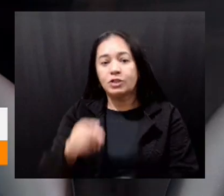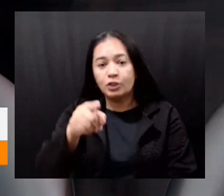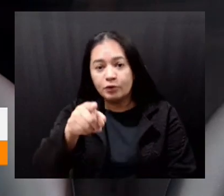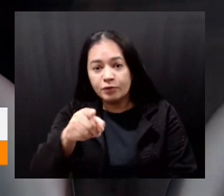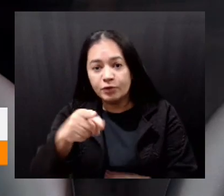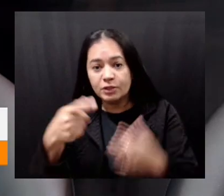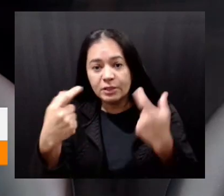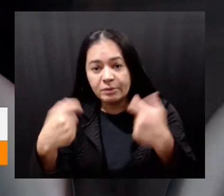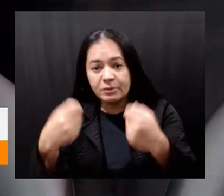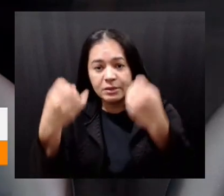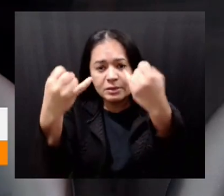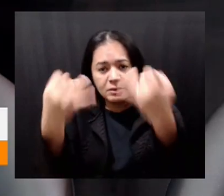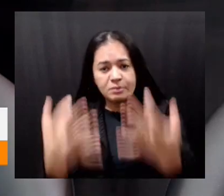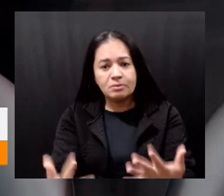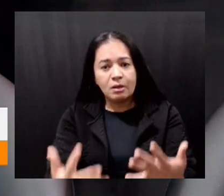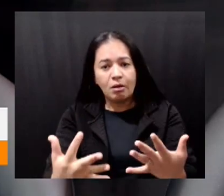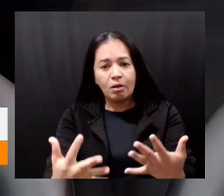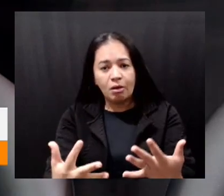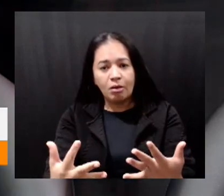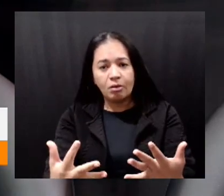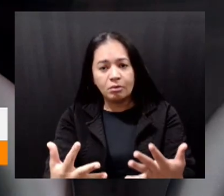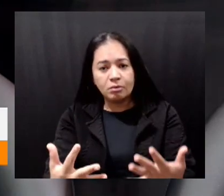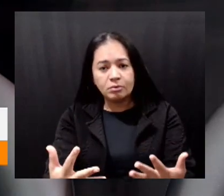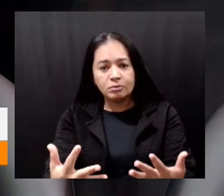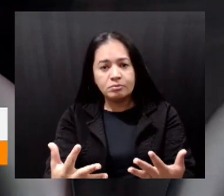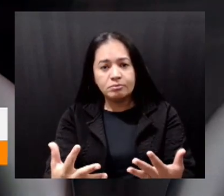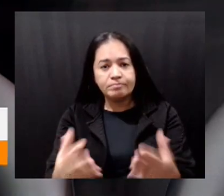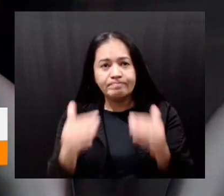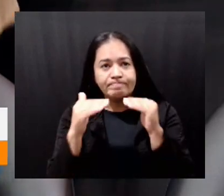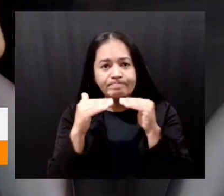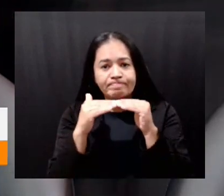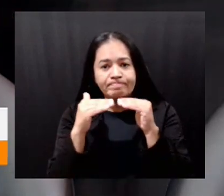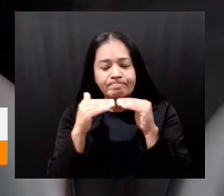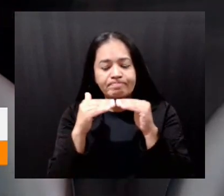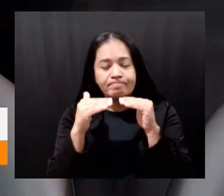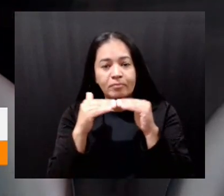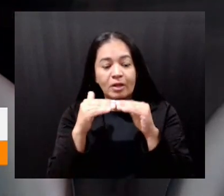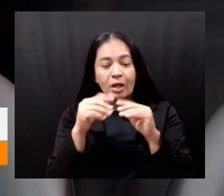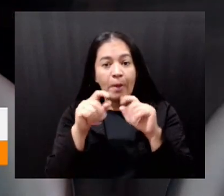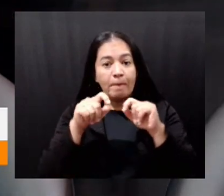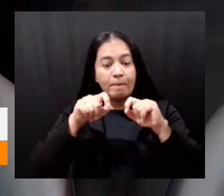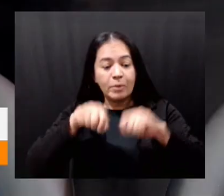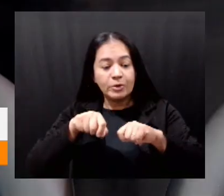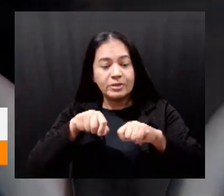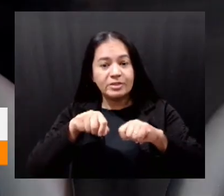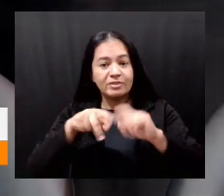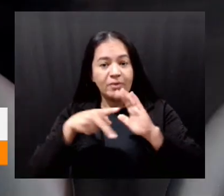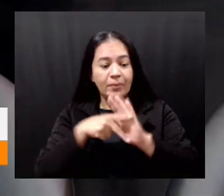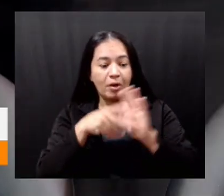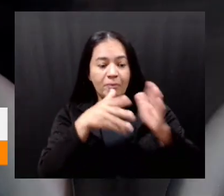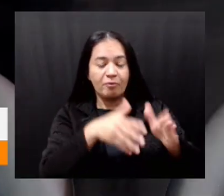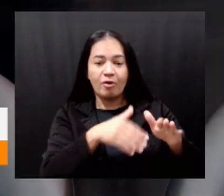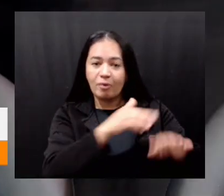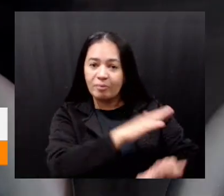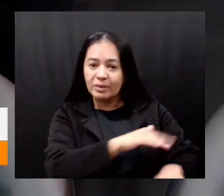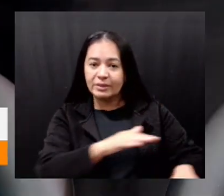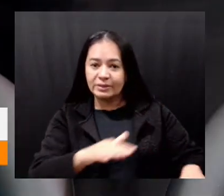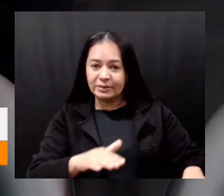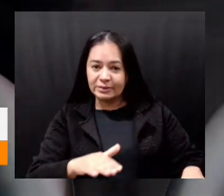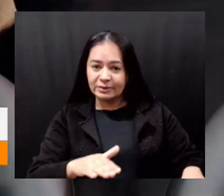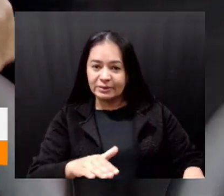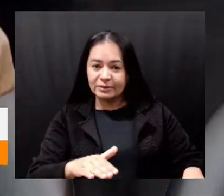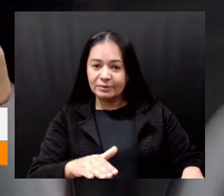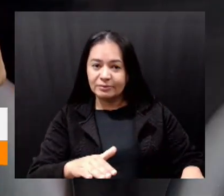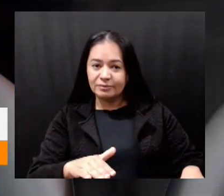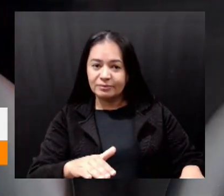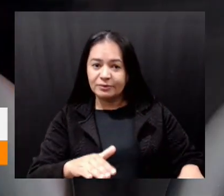né, na medida que é possível você explicar para uma criança como funciona